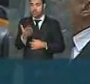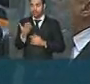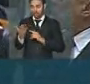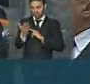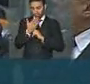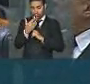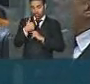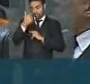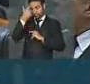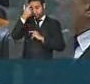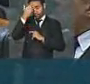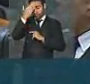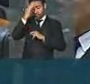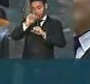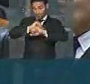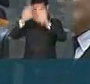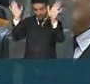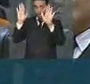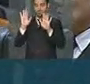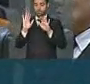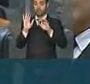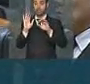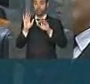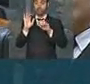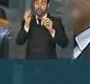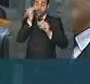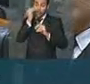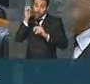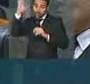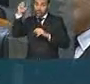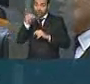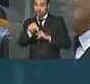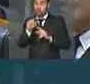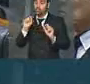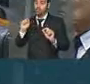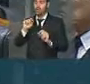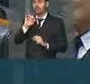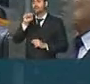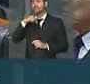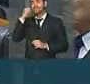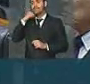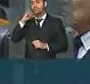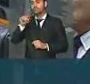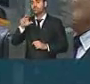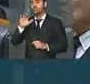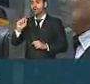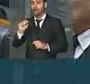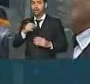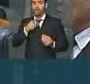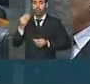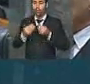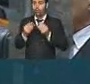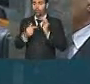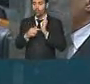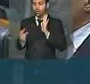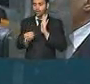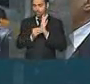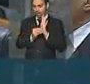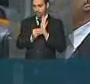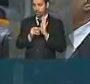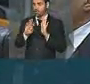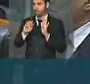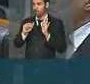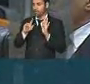nos ajudar a esclarecer inclusive na construção dessa solução que o senador Jucá nos dissesse como ficaria a emenda do pau